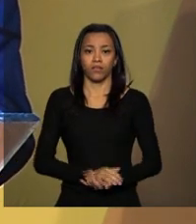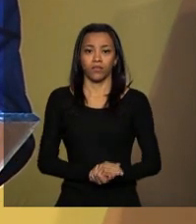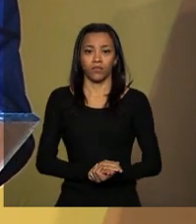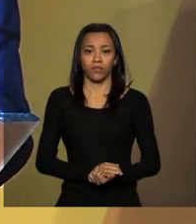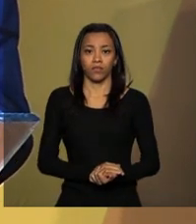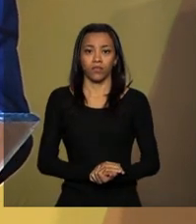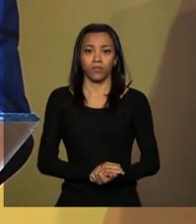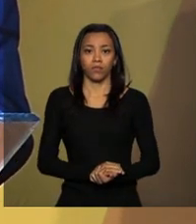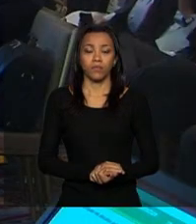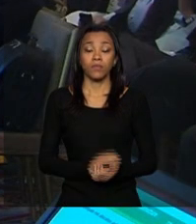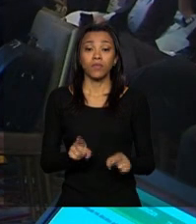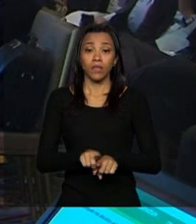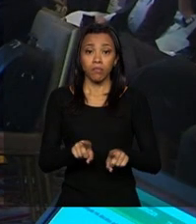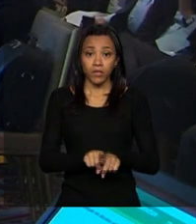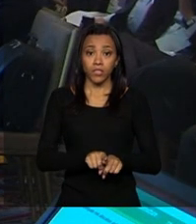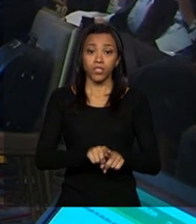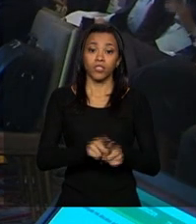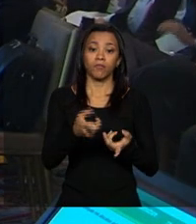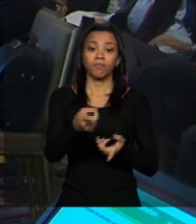títulos de